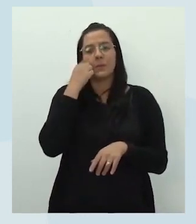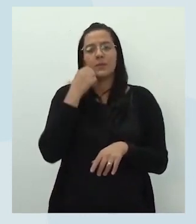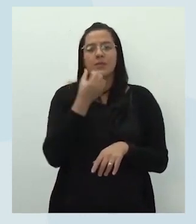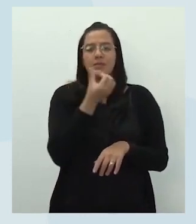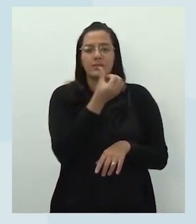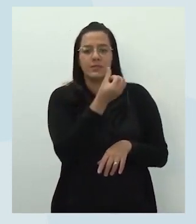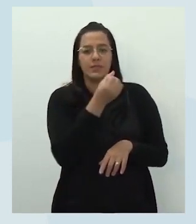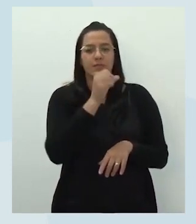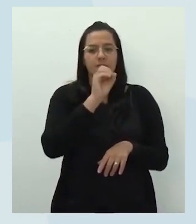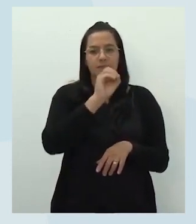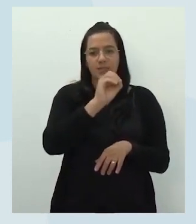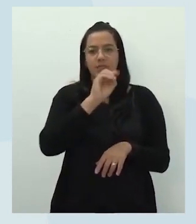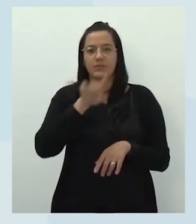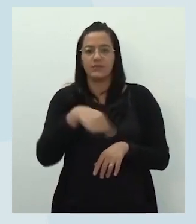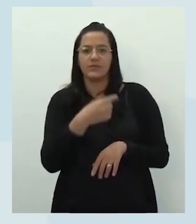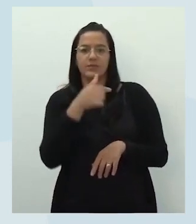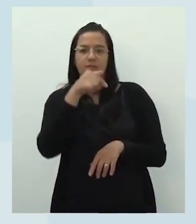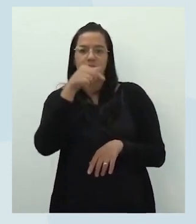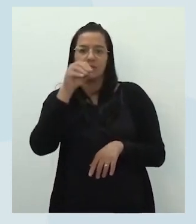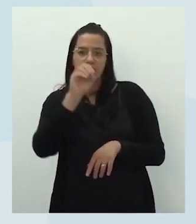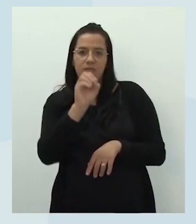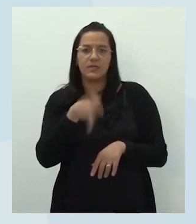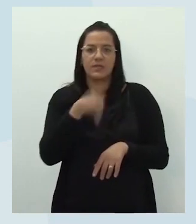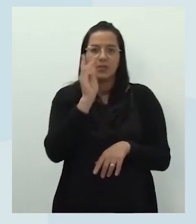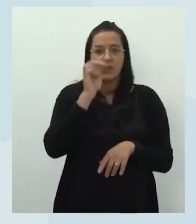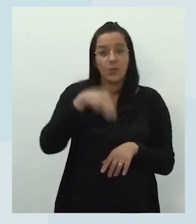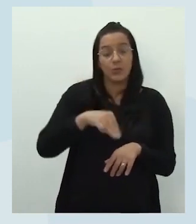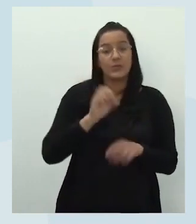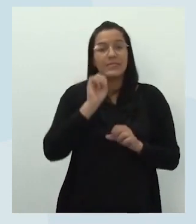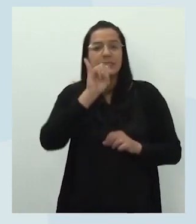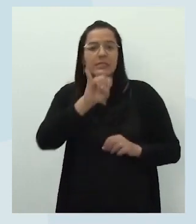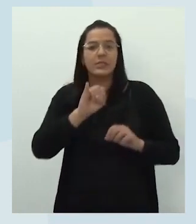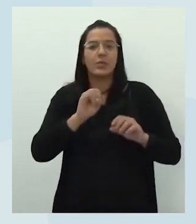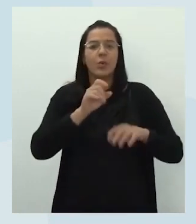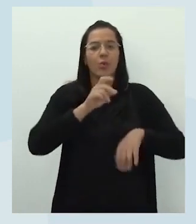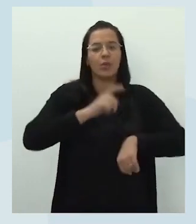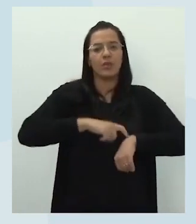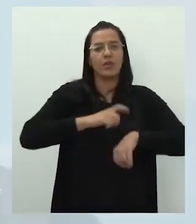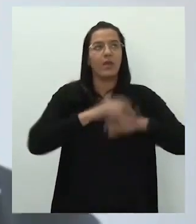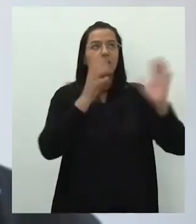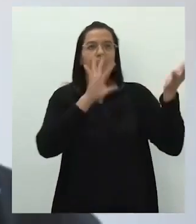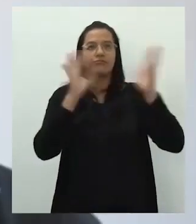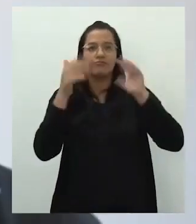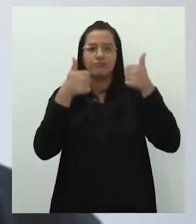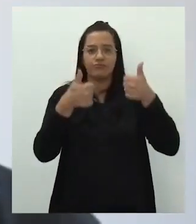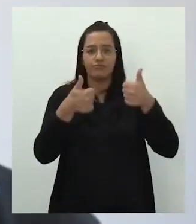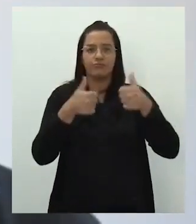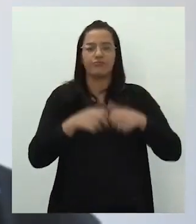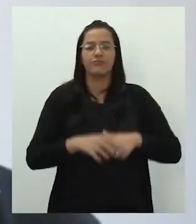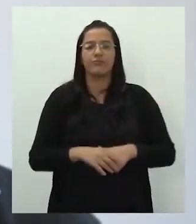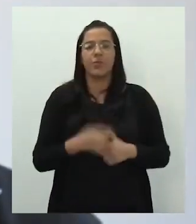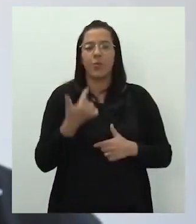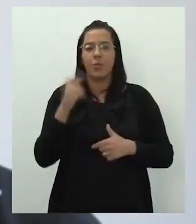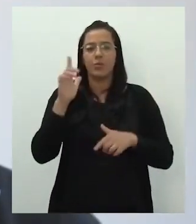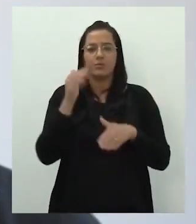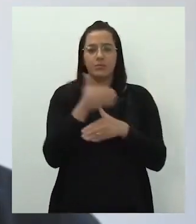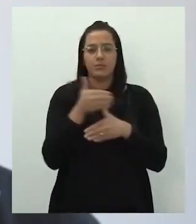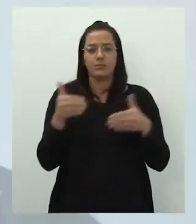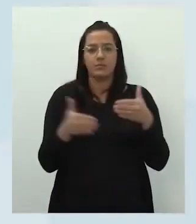quilômetros, se considerarmos essas condições aqui. Próximo, por favor.